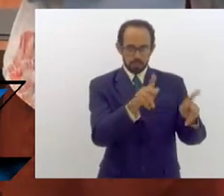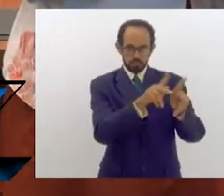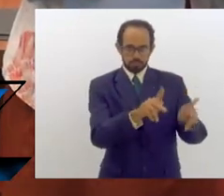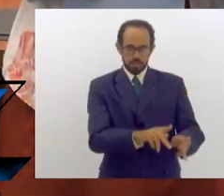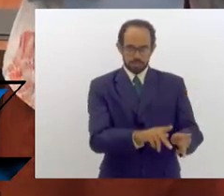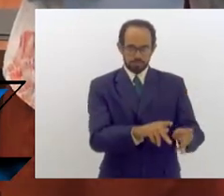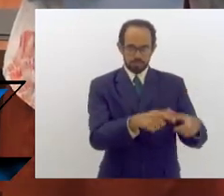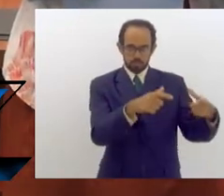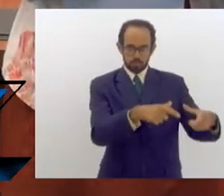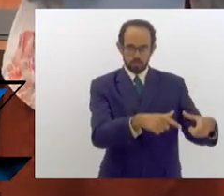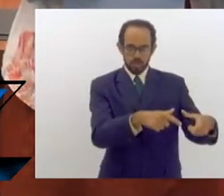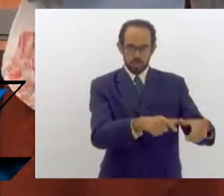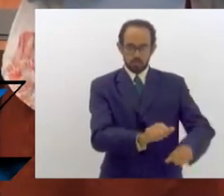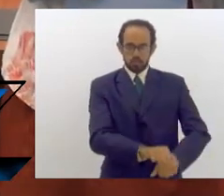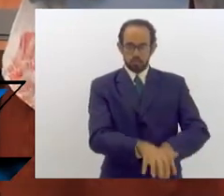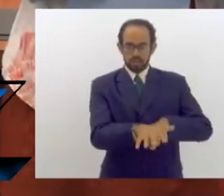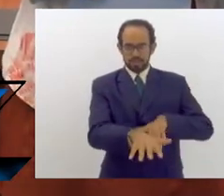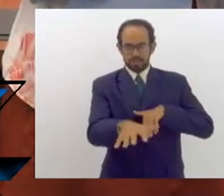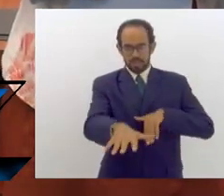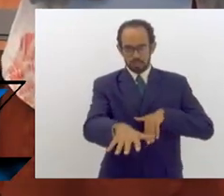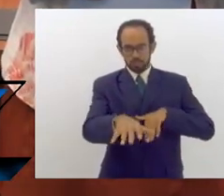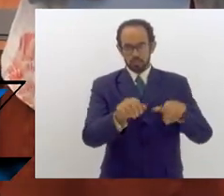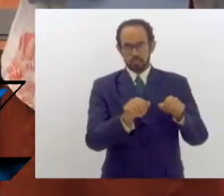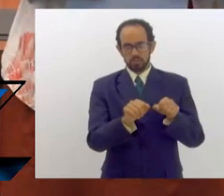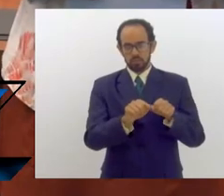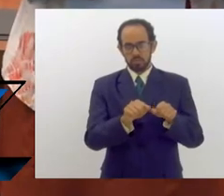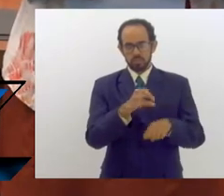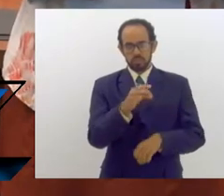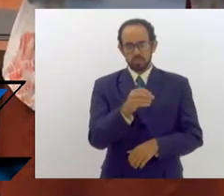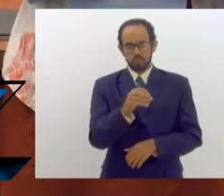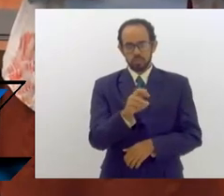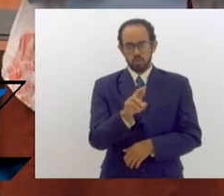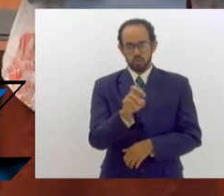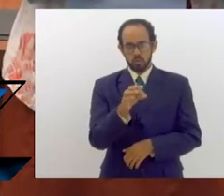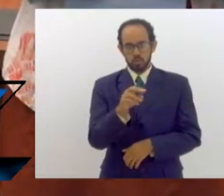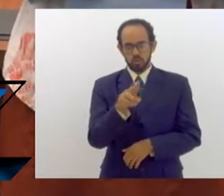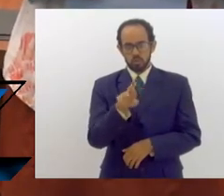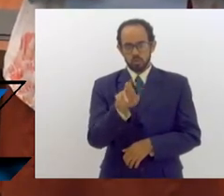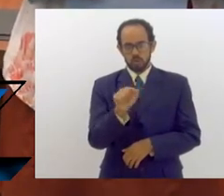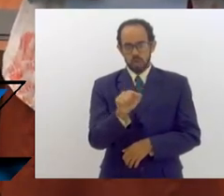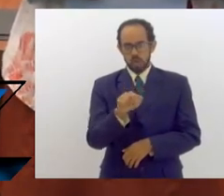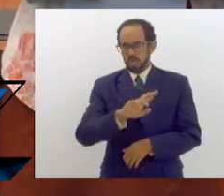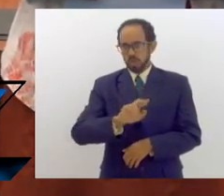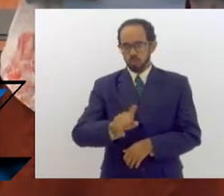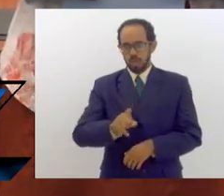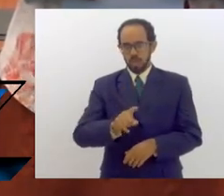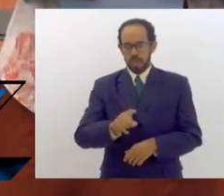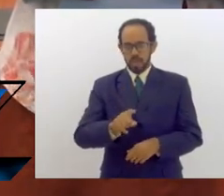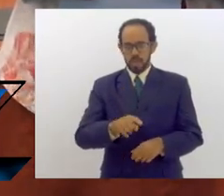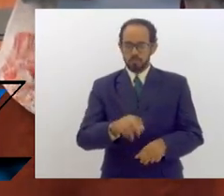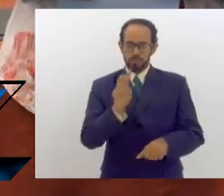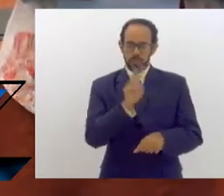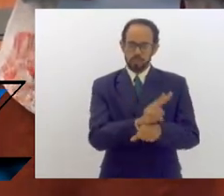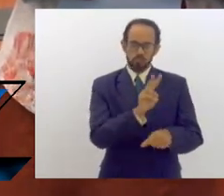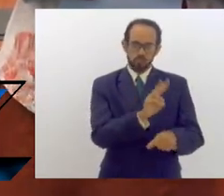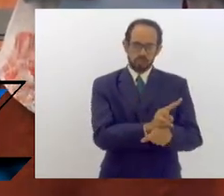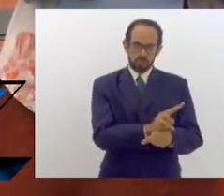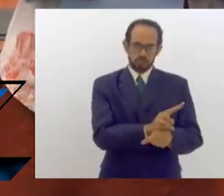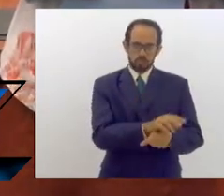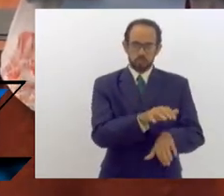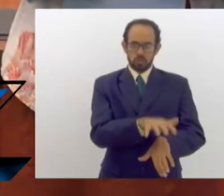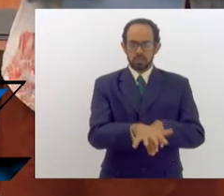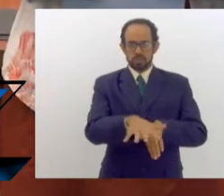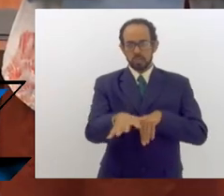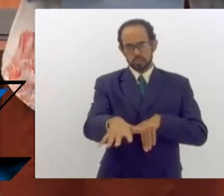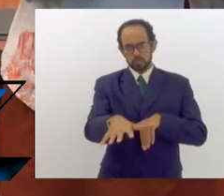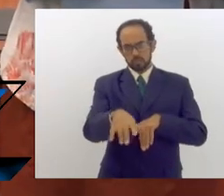espaço do exército onde se praticou a tortura ele não tá defendendo o exército ele não tá defendendo as forças armadas ele tá